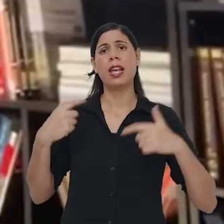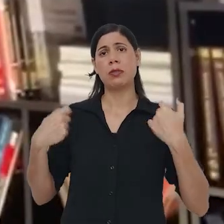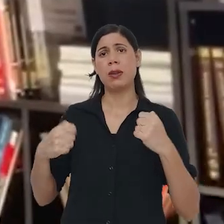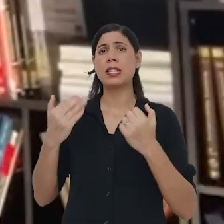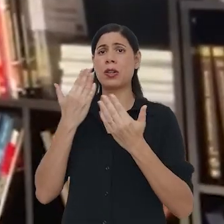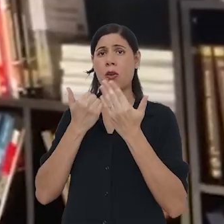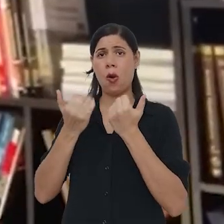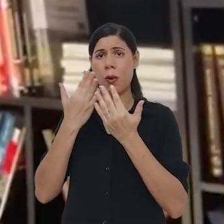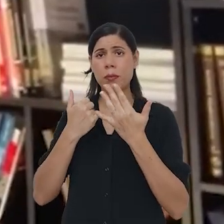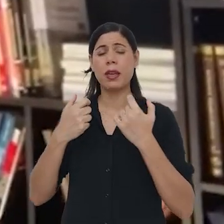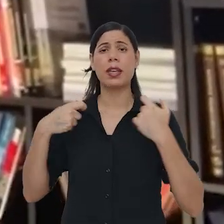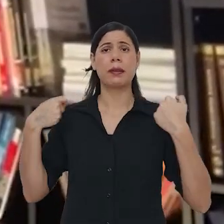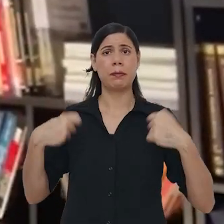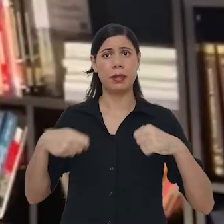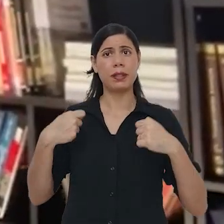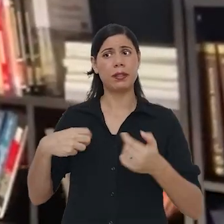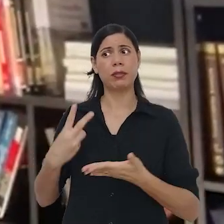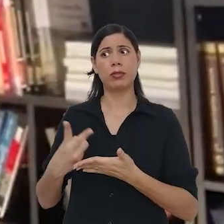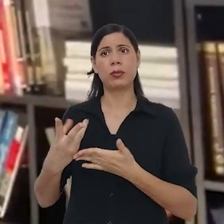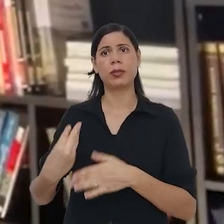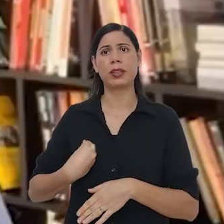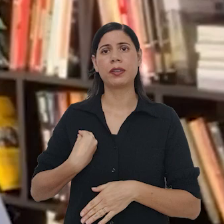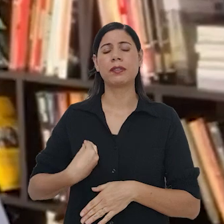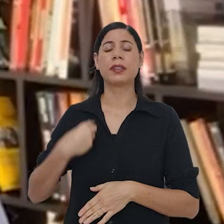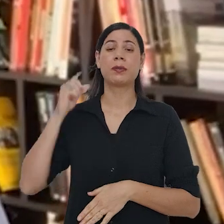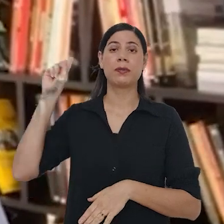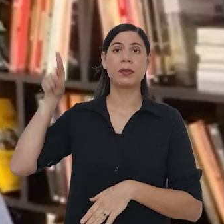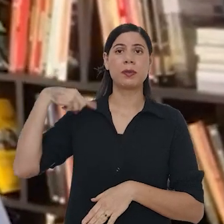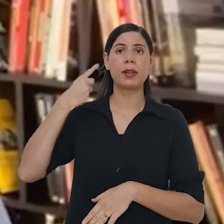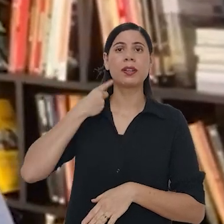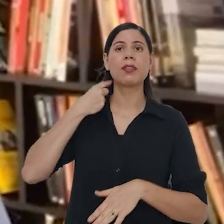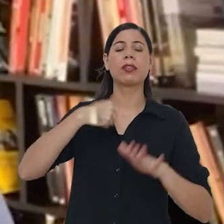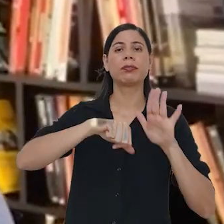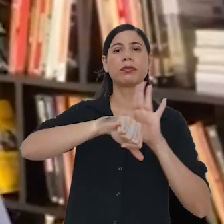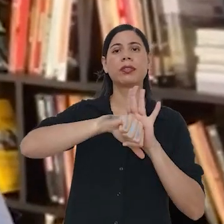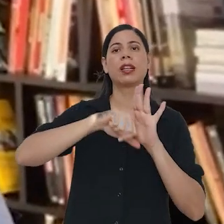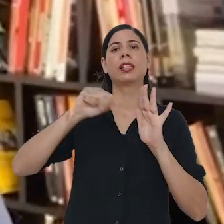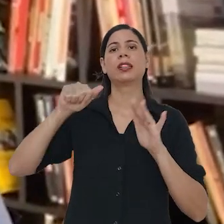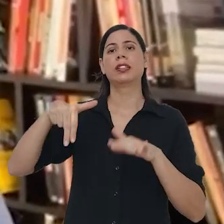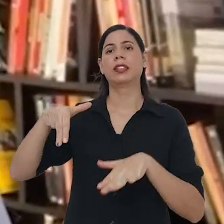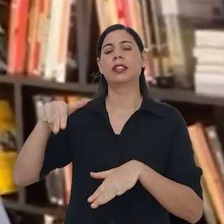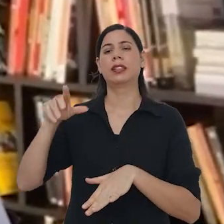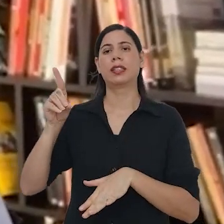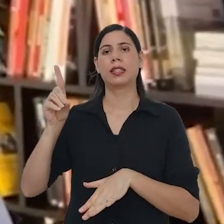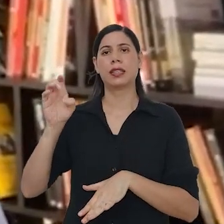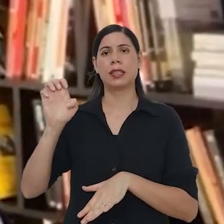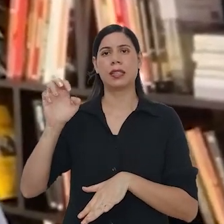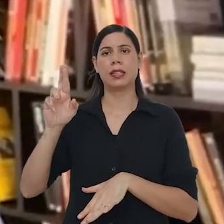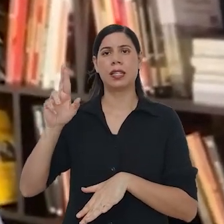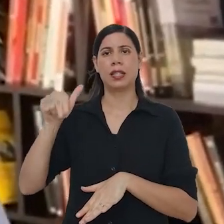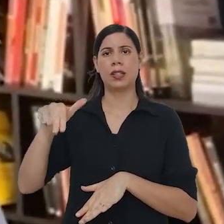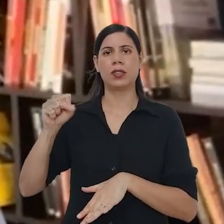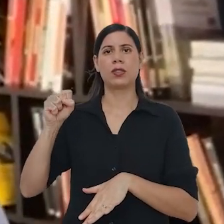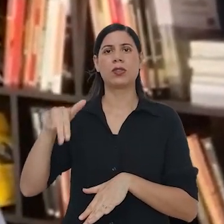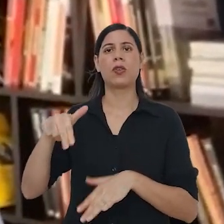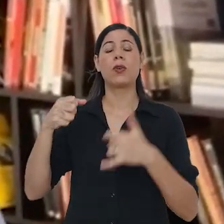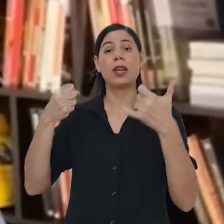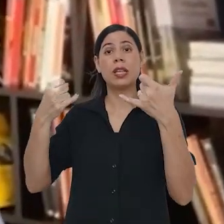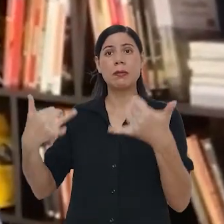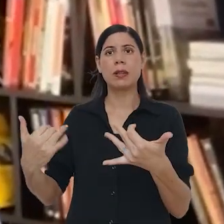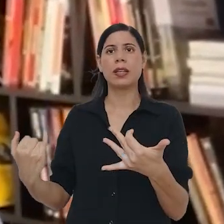Eles precisam comer, eles precisam se manter. Assim, o advogado criminalista Anderson Costa justifica a importância do